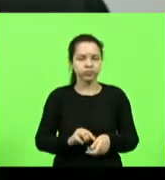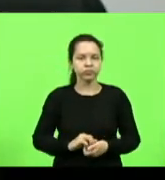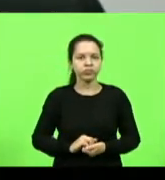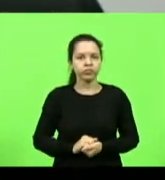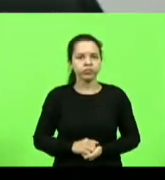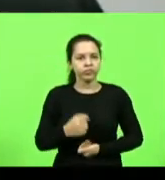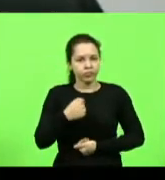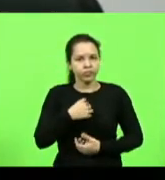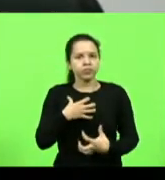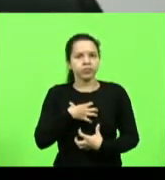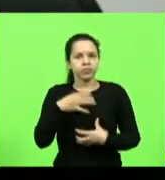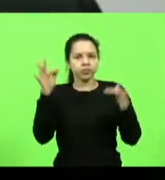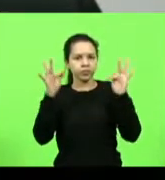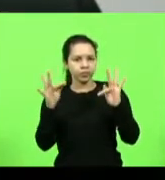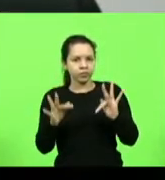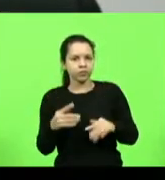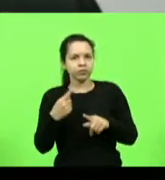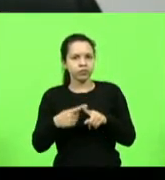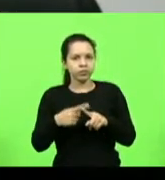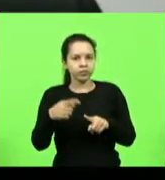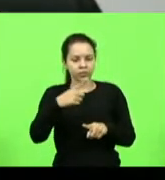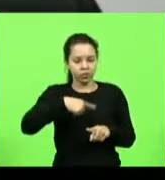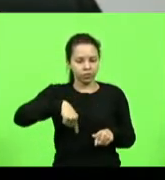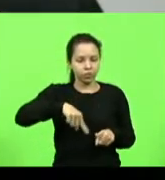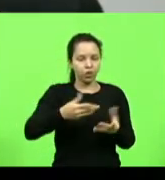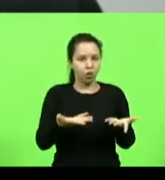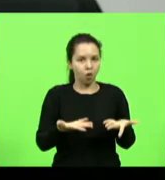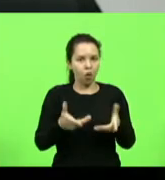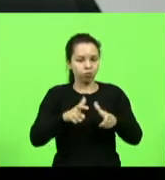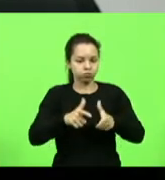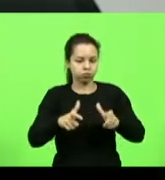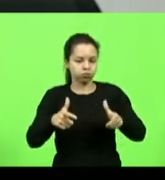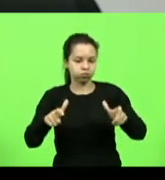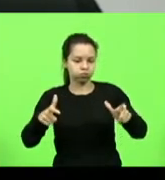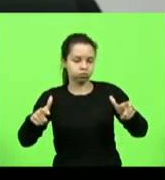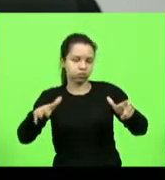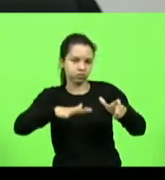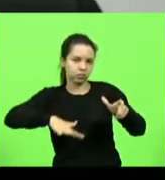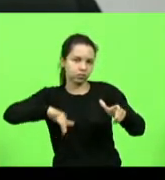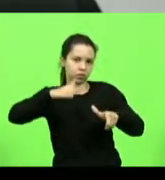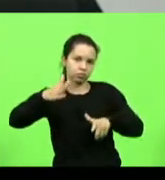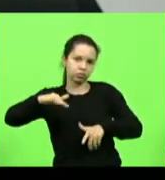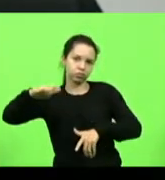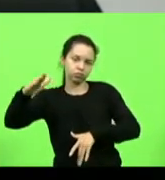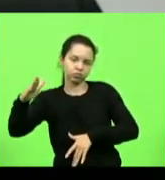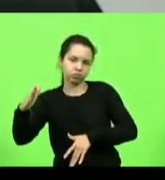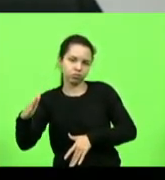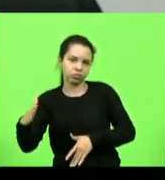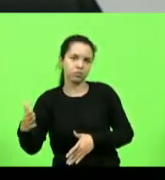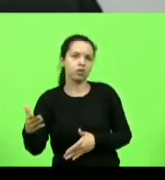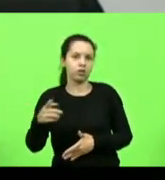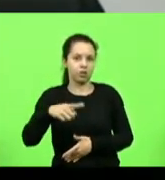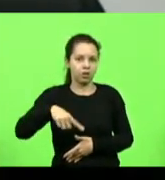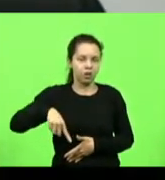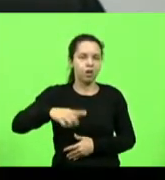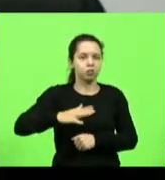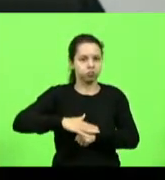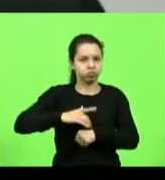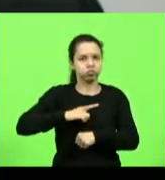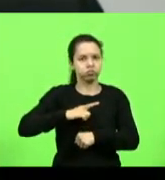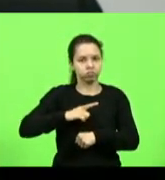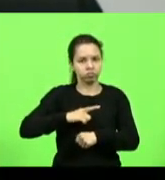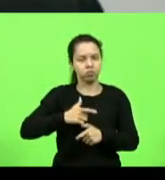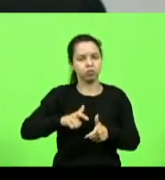muito feliz, porque quando a gente começa a ter o crescimento da região serrana, pelo seu potencial, pela sua característica, a gente